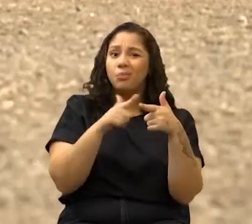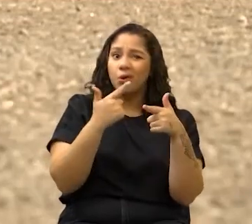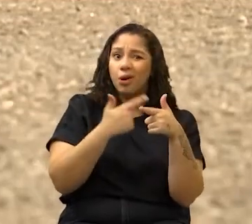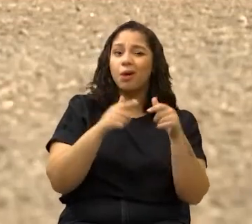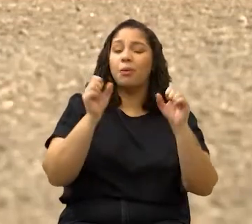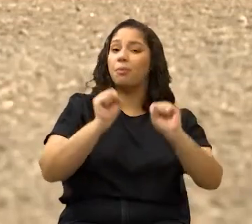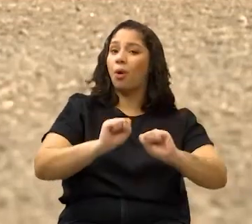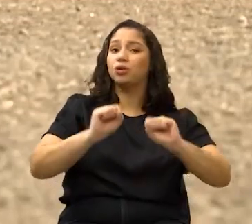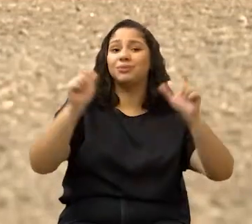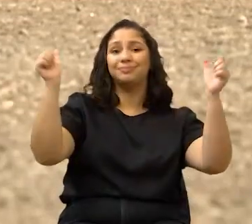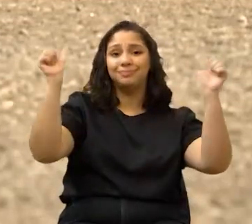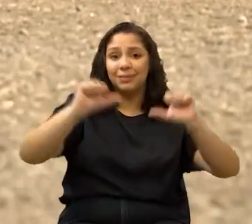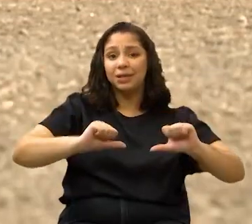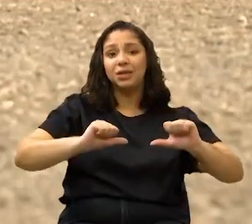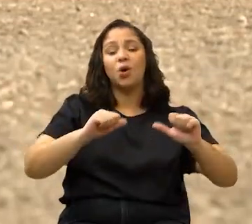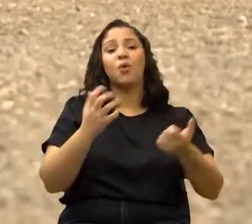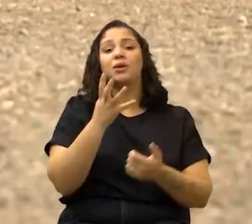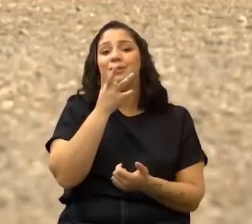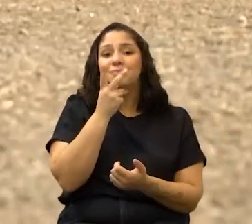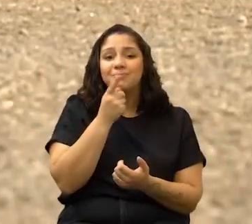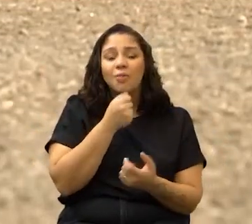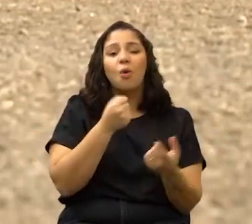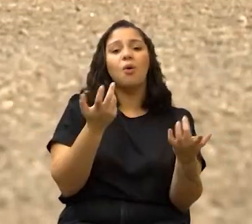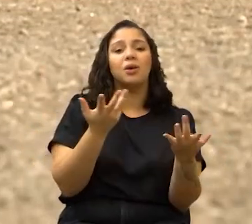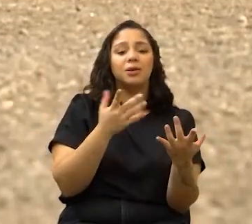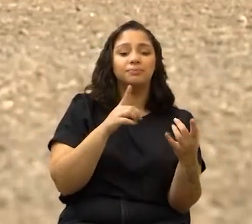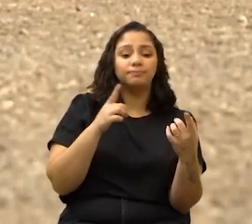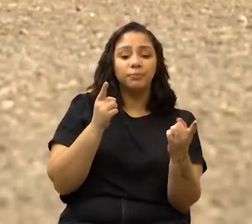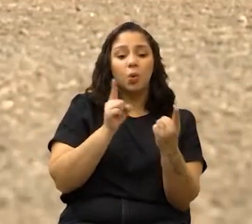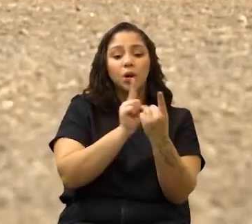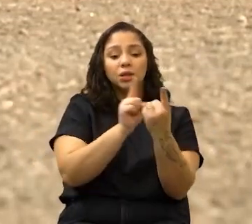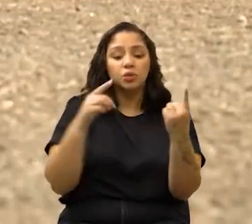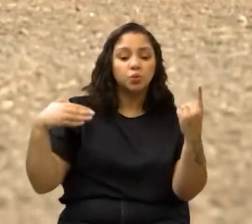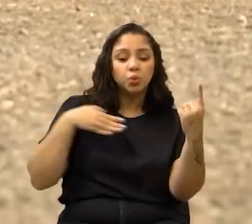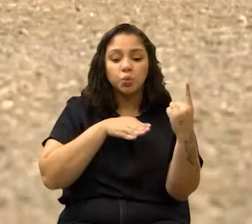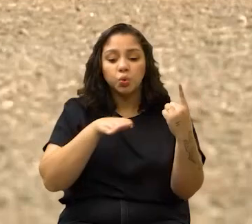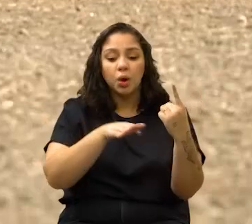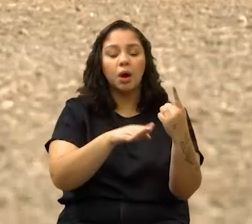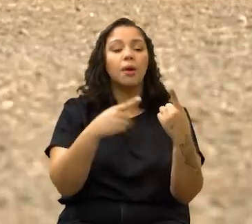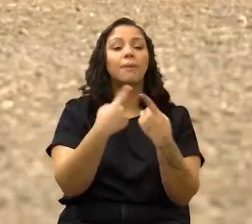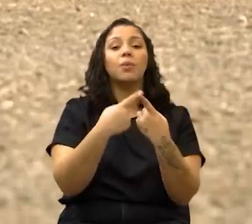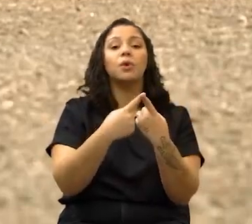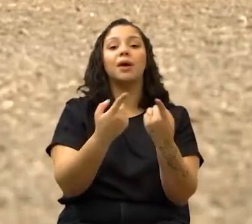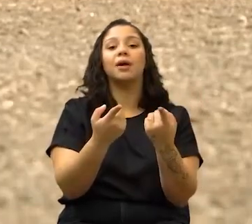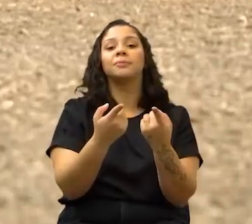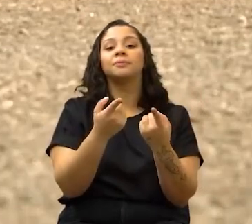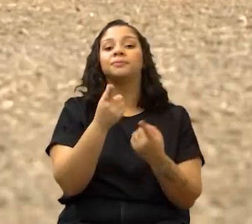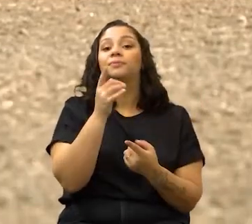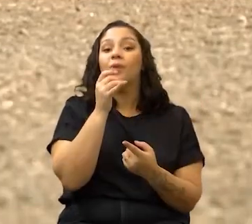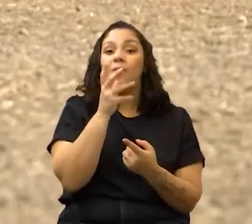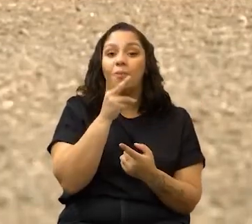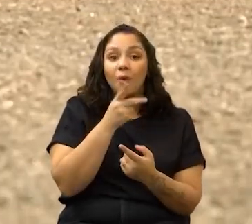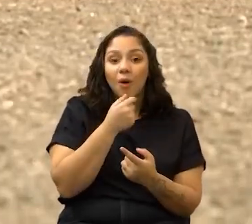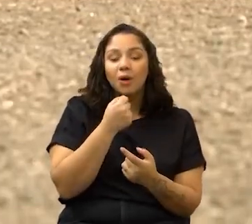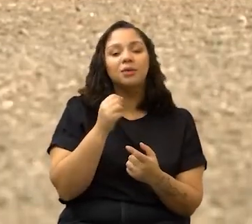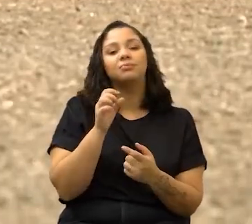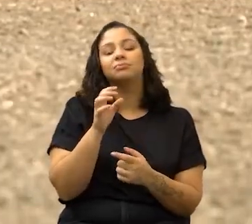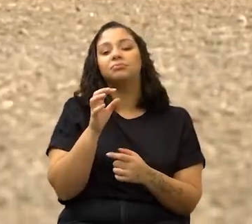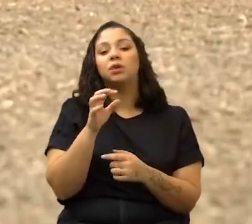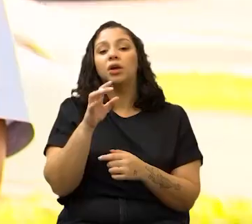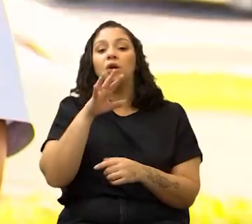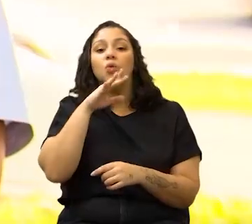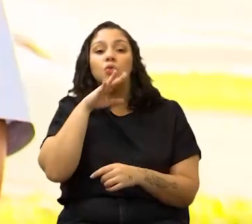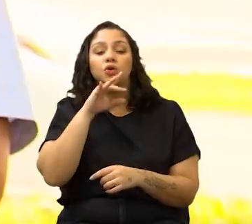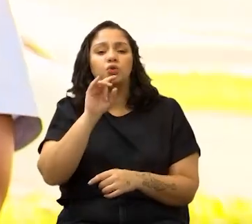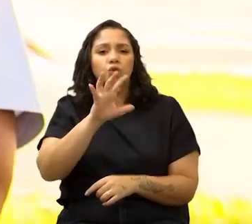ele potencializa, né? Demora o atendimento devido à falta de meios, às vezes, em que pese o reforço aí, não só do